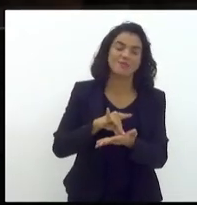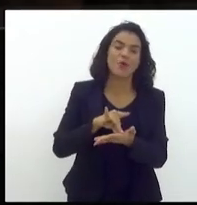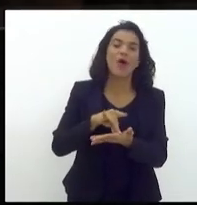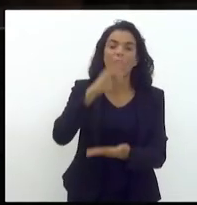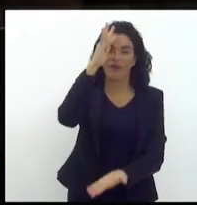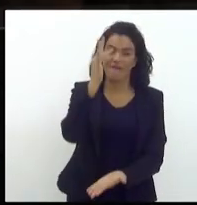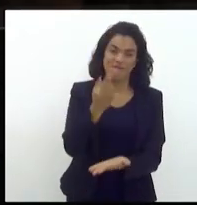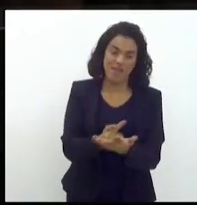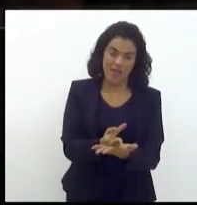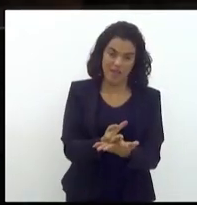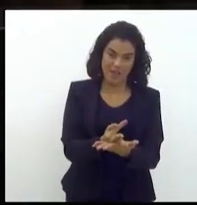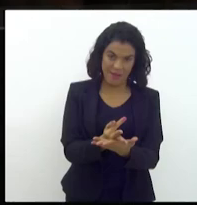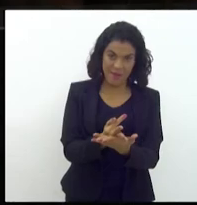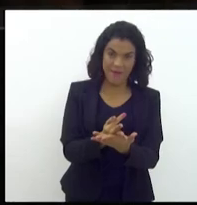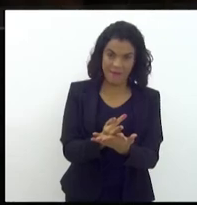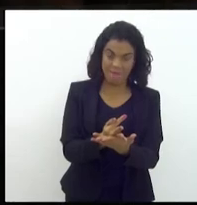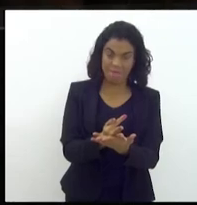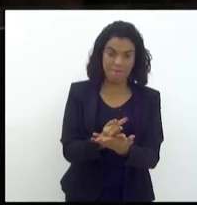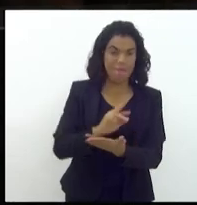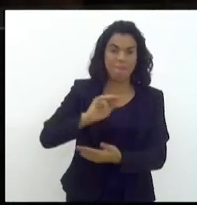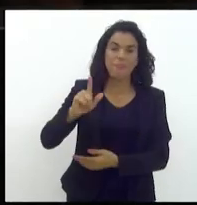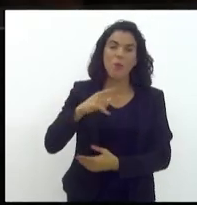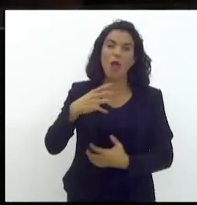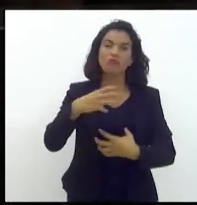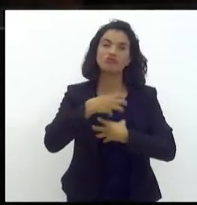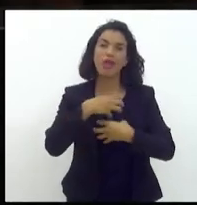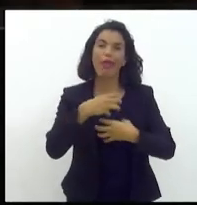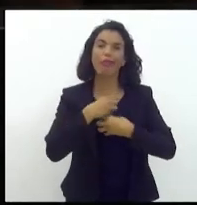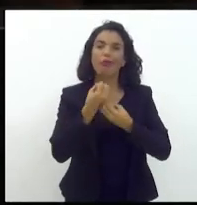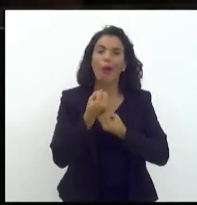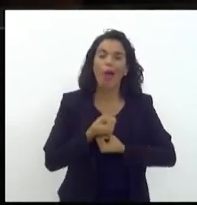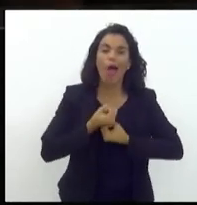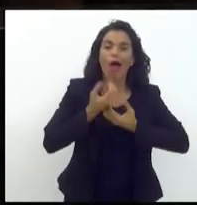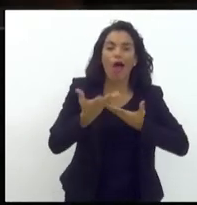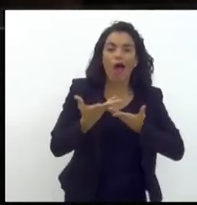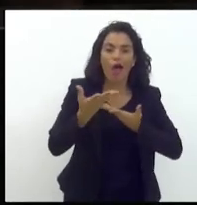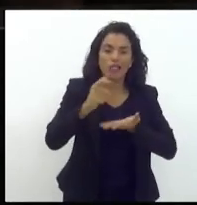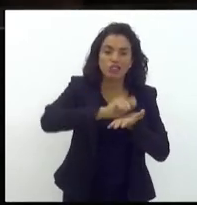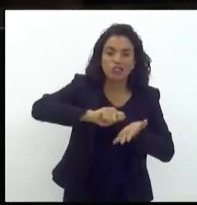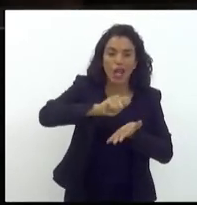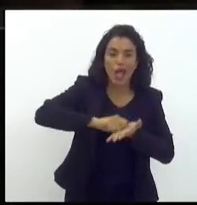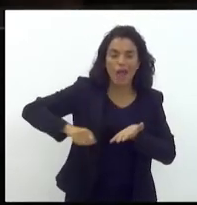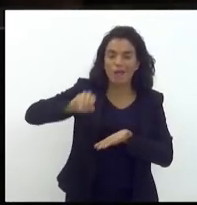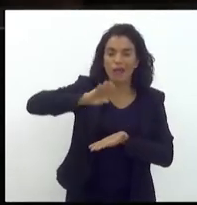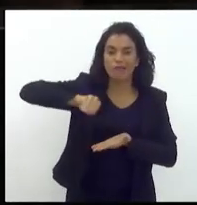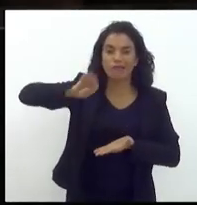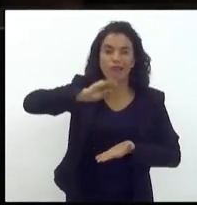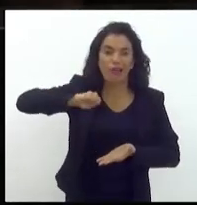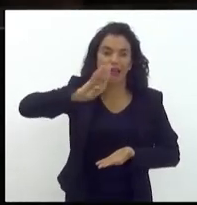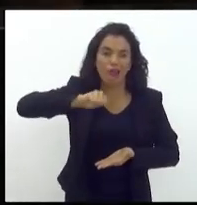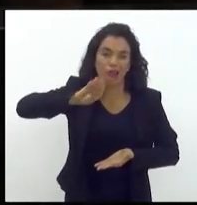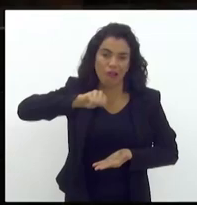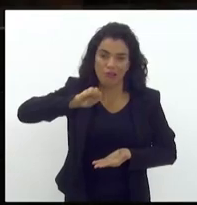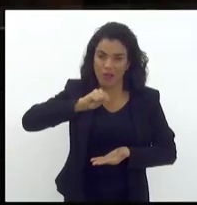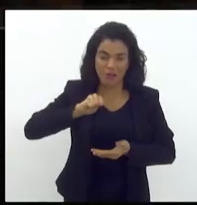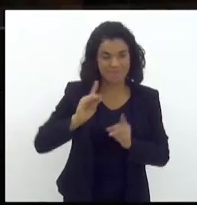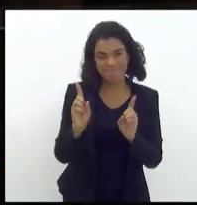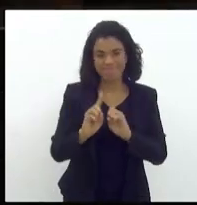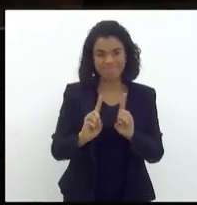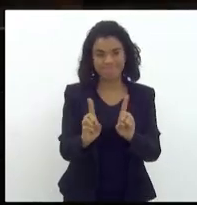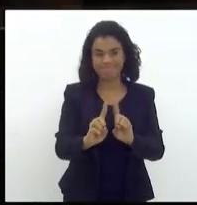sincretismo e não a forma com você escreve ou até como